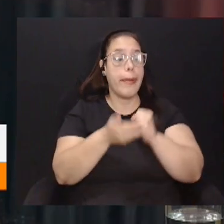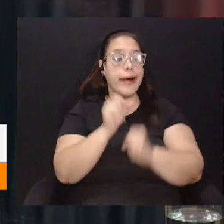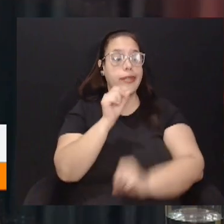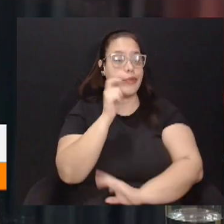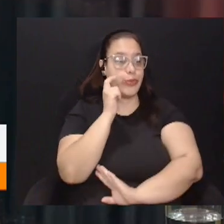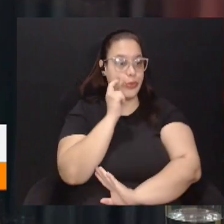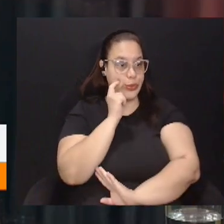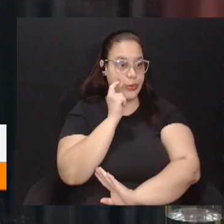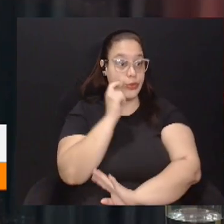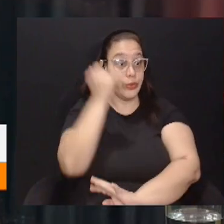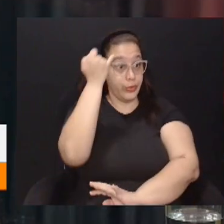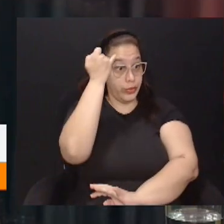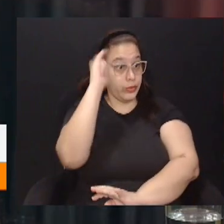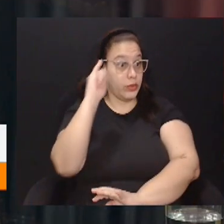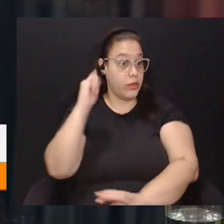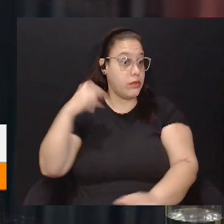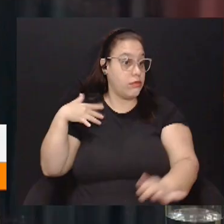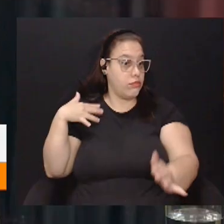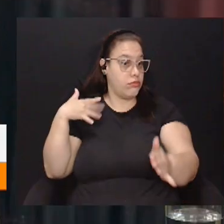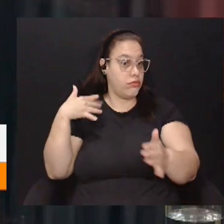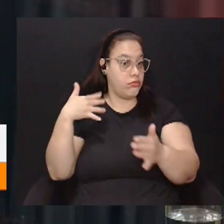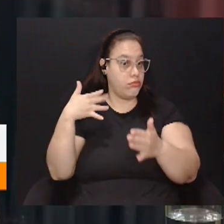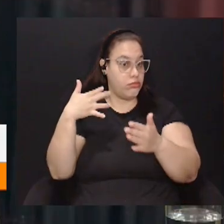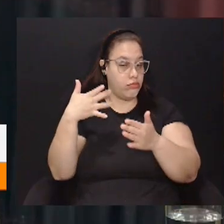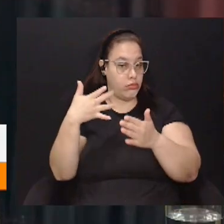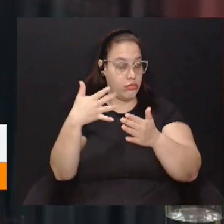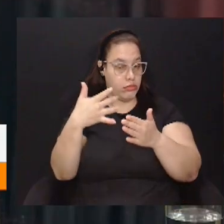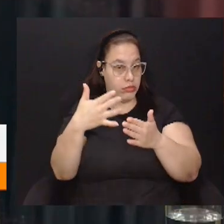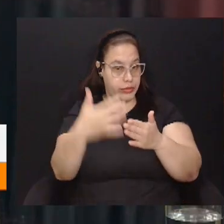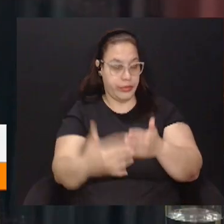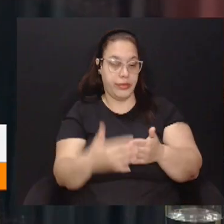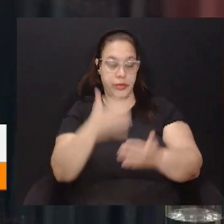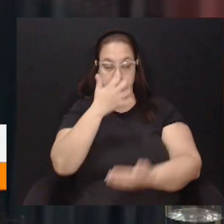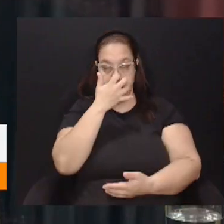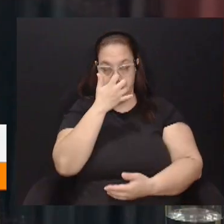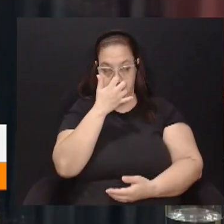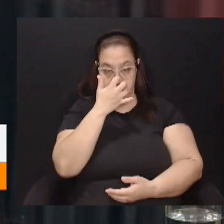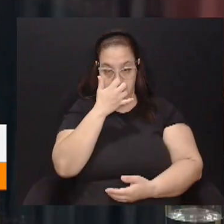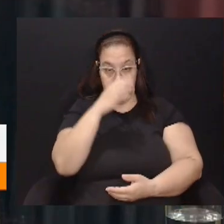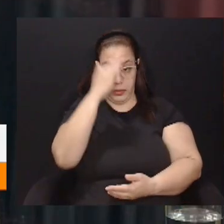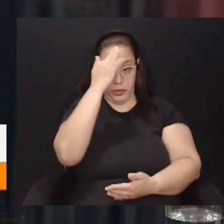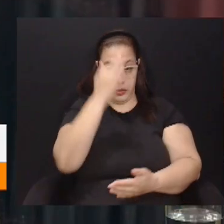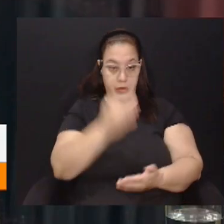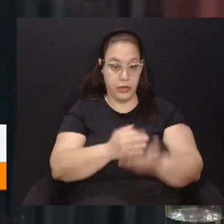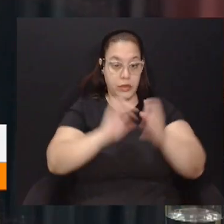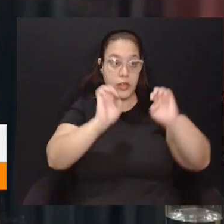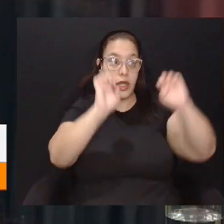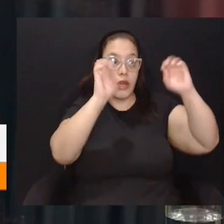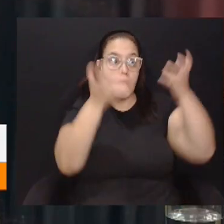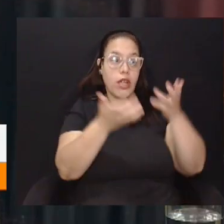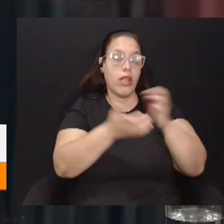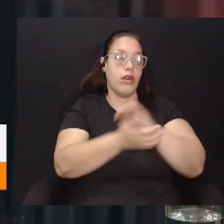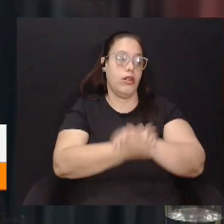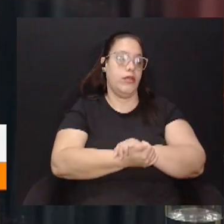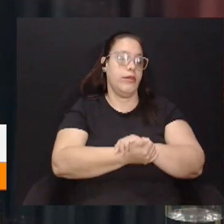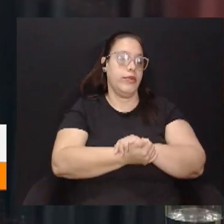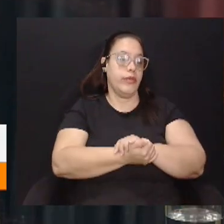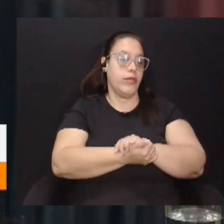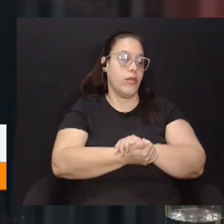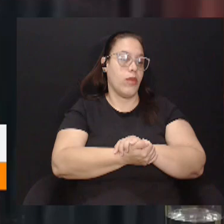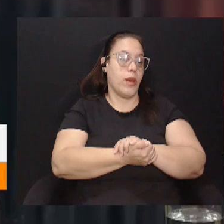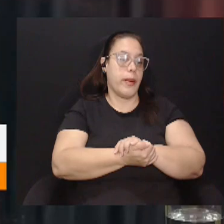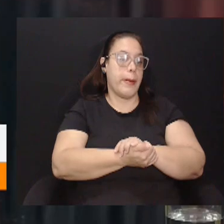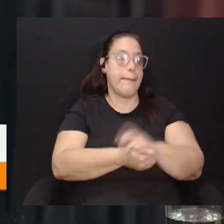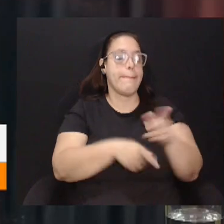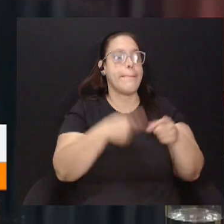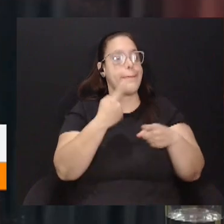uma travessia, né? Uhum, Então, o que que é essa festa? Bom, essa festa acontece porque